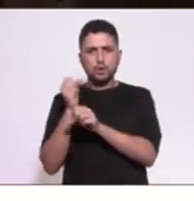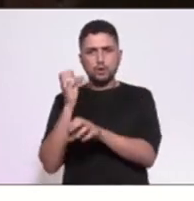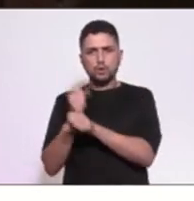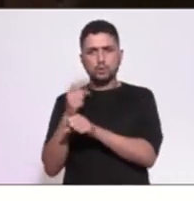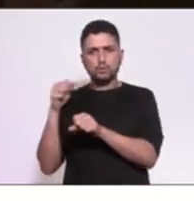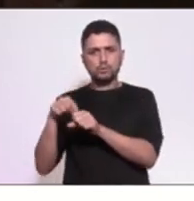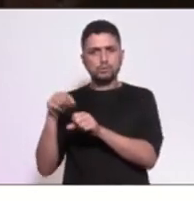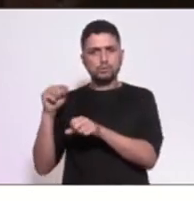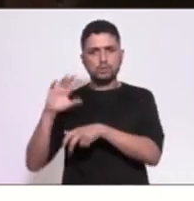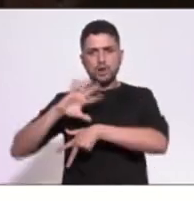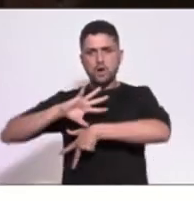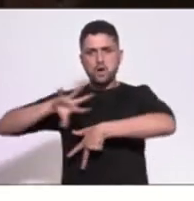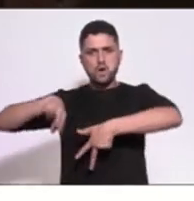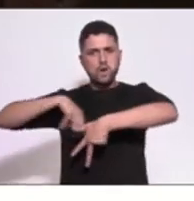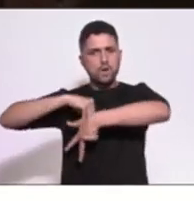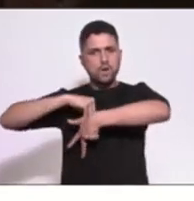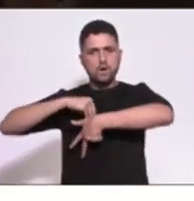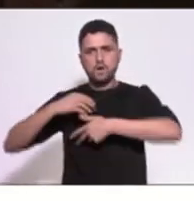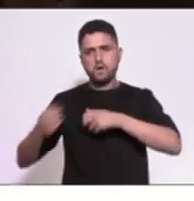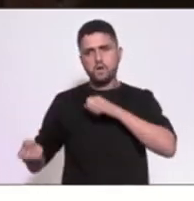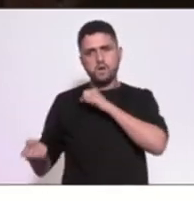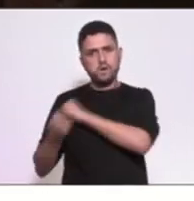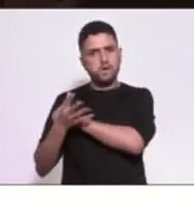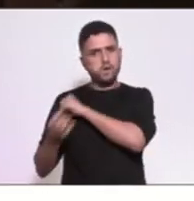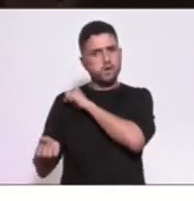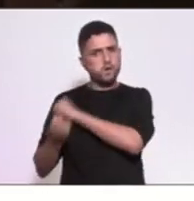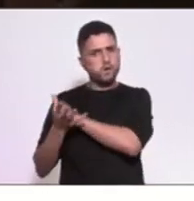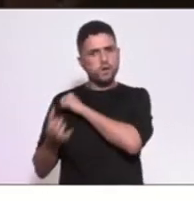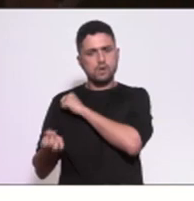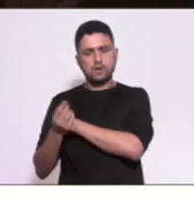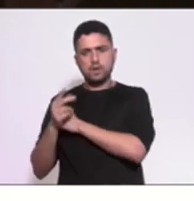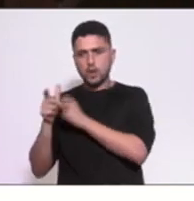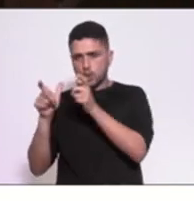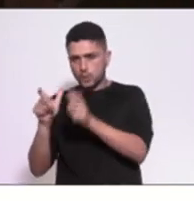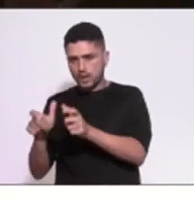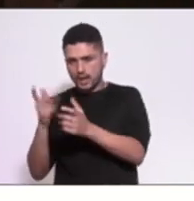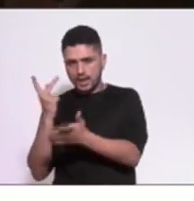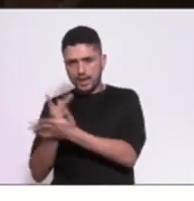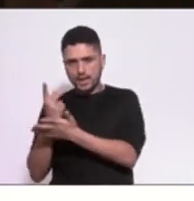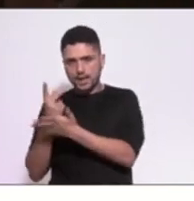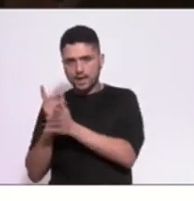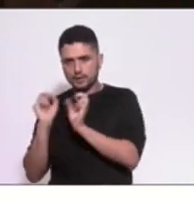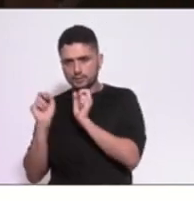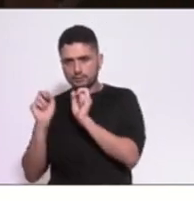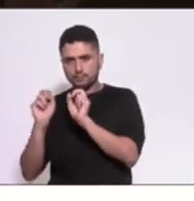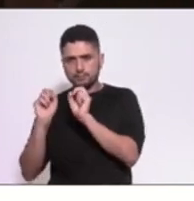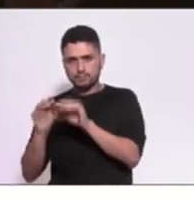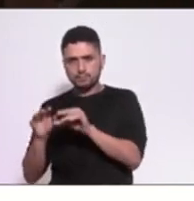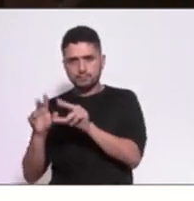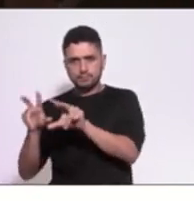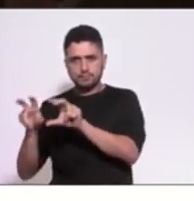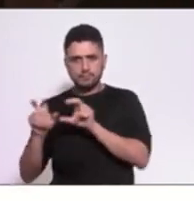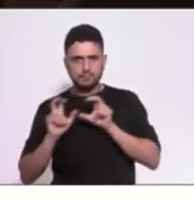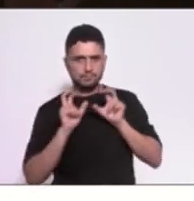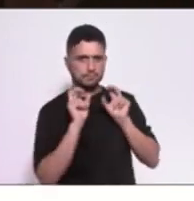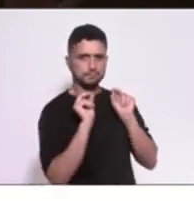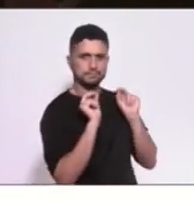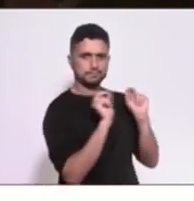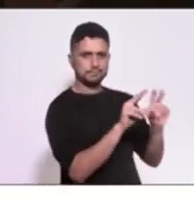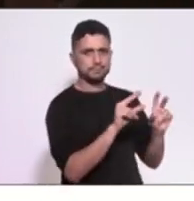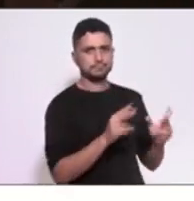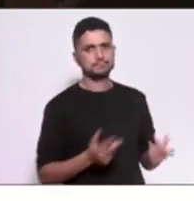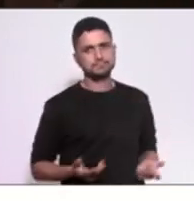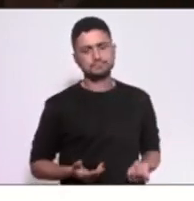foram insuficientes aplicadas onde deveriam ter sido, que os recursos não foram